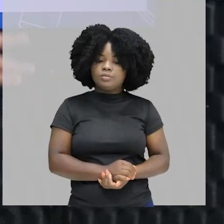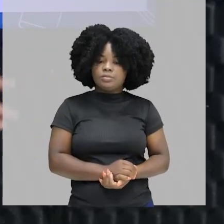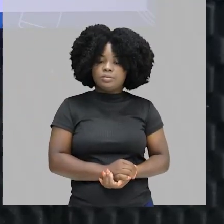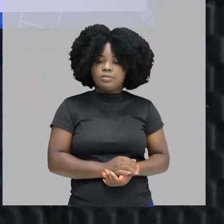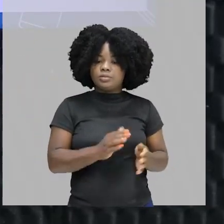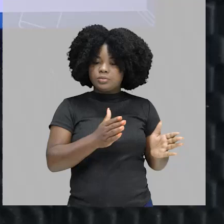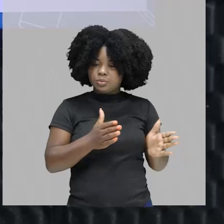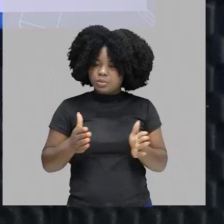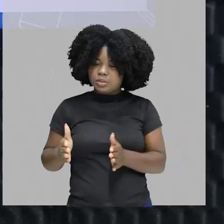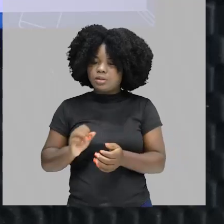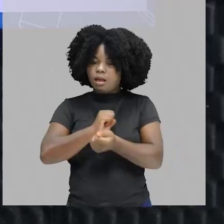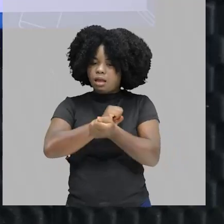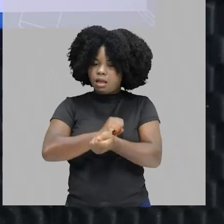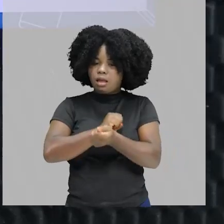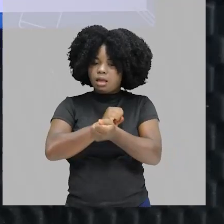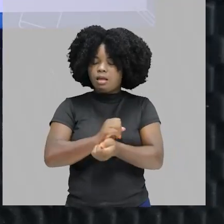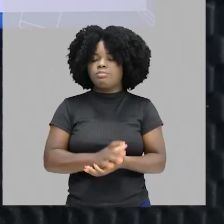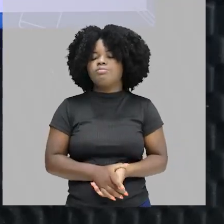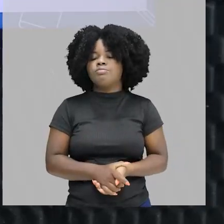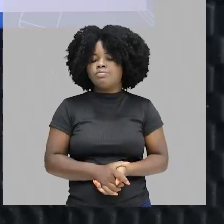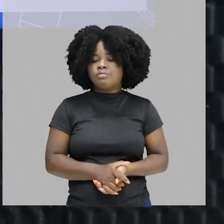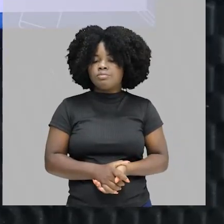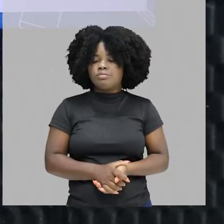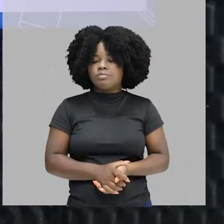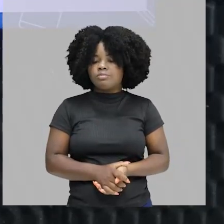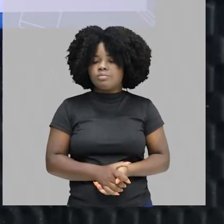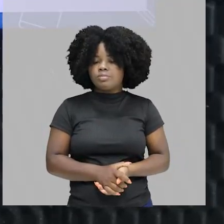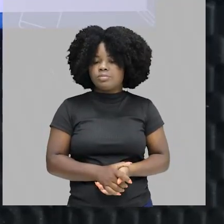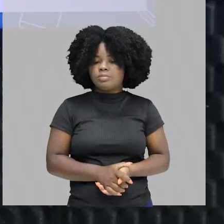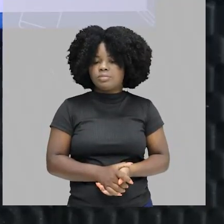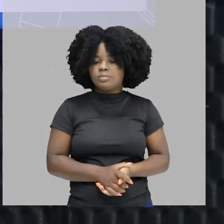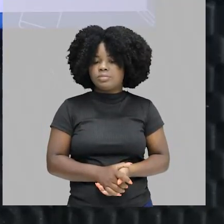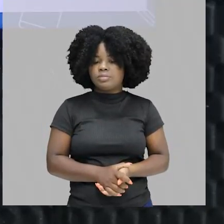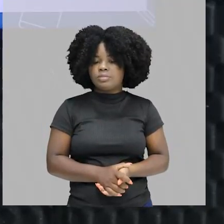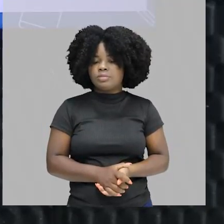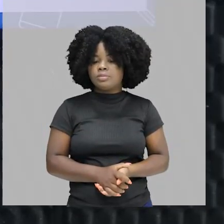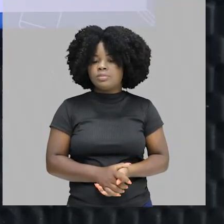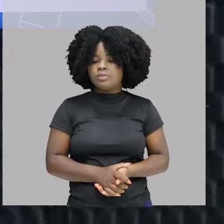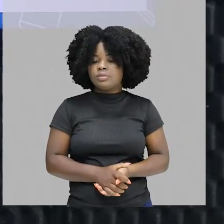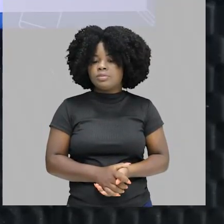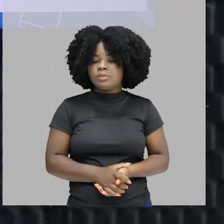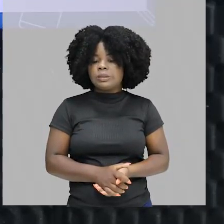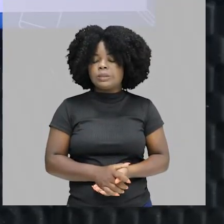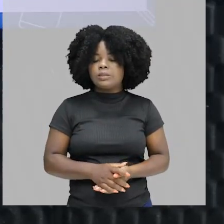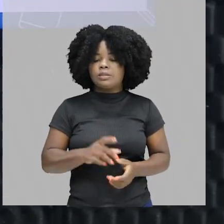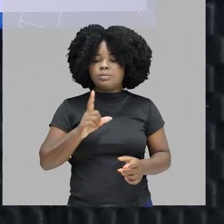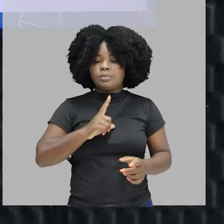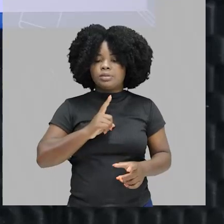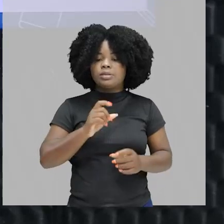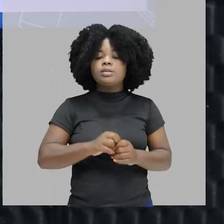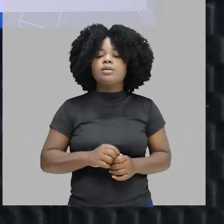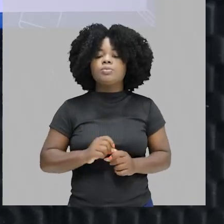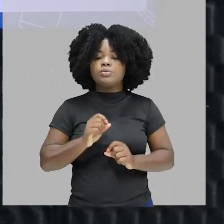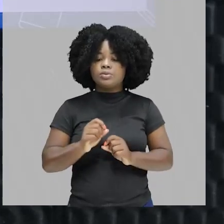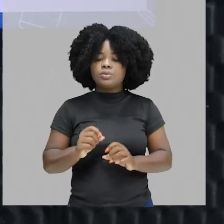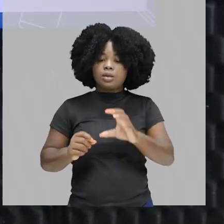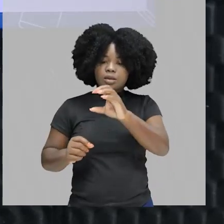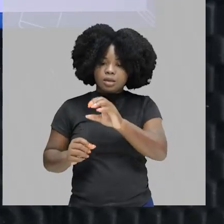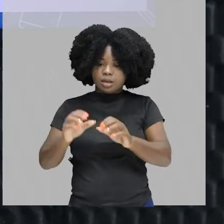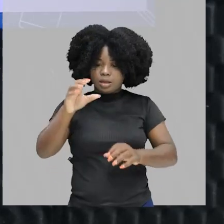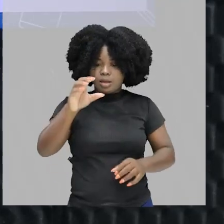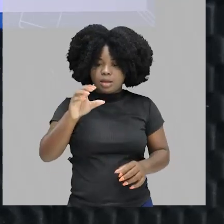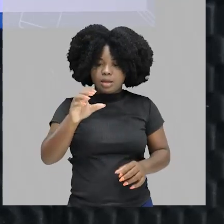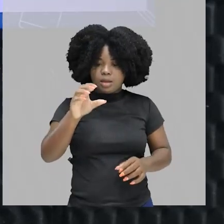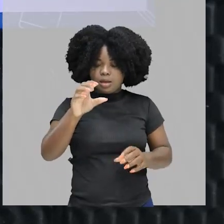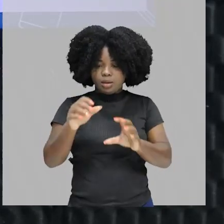processo de escravidão, né, e os seus descendentes. Na região do centro-oeste, nós vamos ter principalmente também